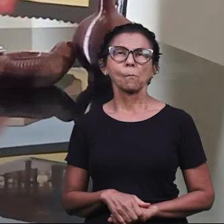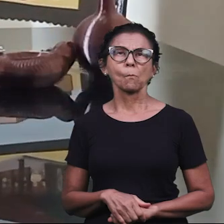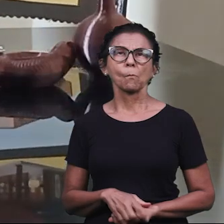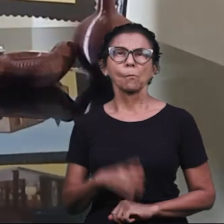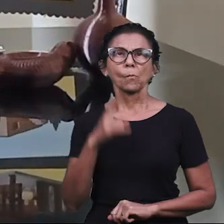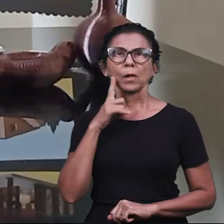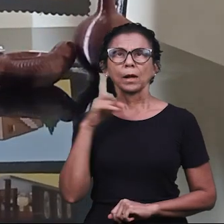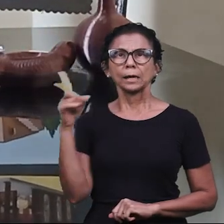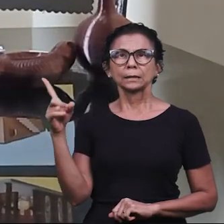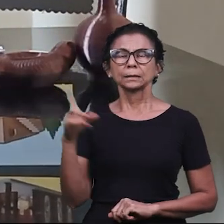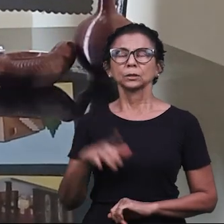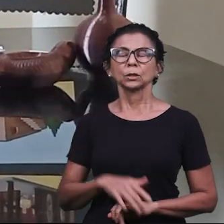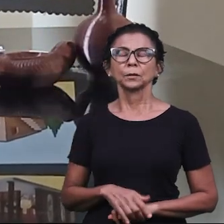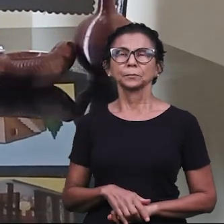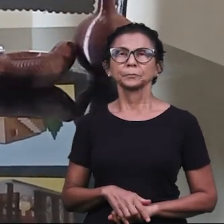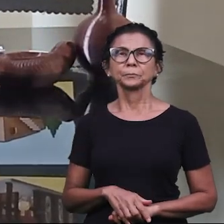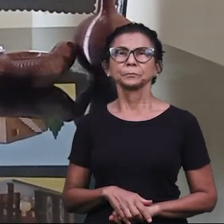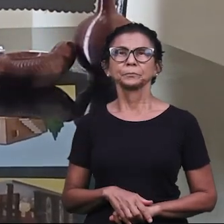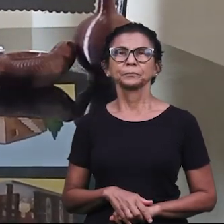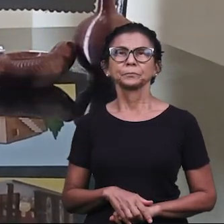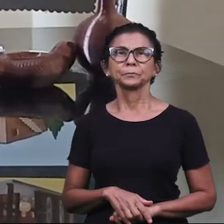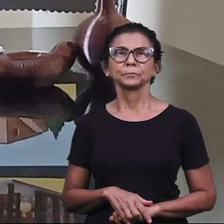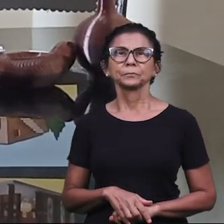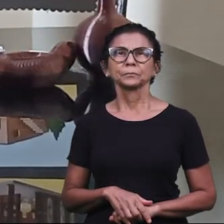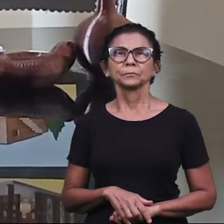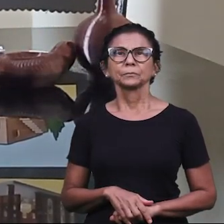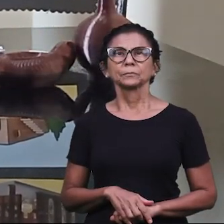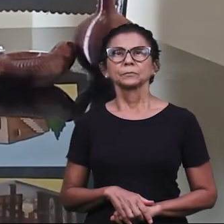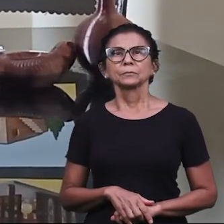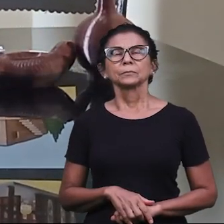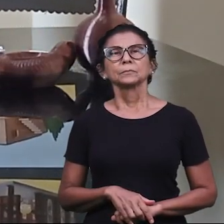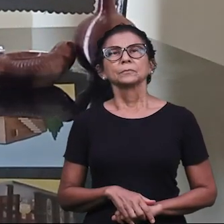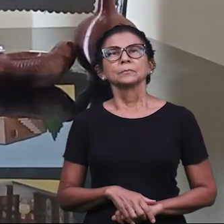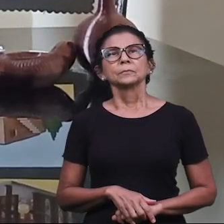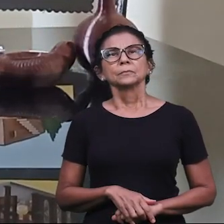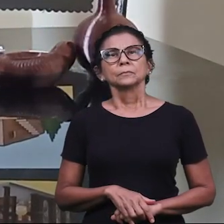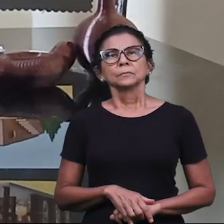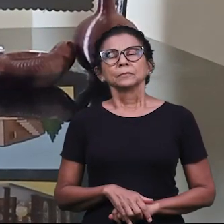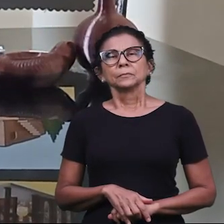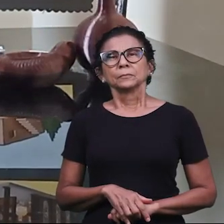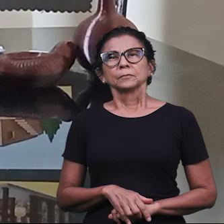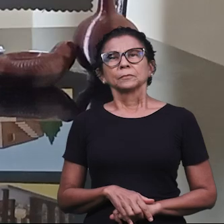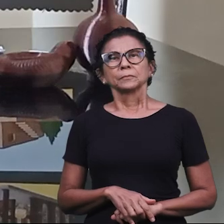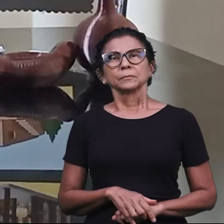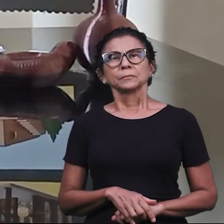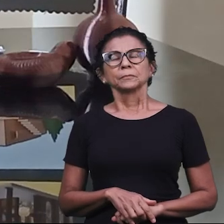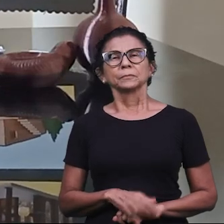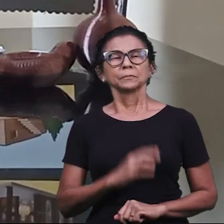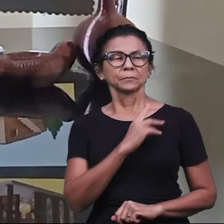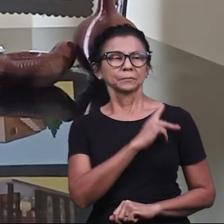né? Ó, você, vamos colocar aqui no lugar de Paulo, aqui, ó.